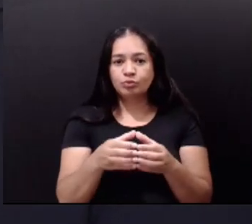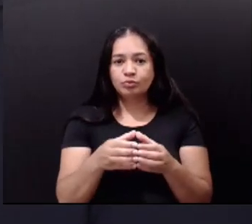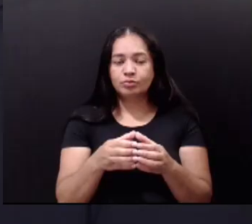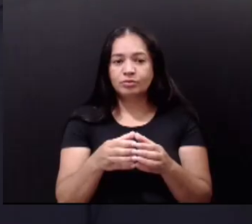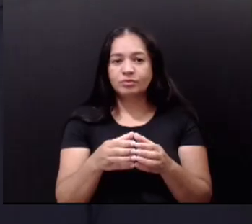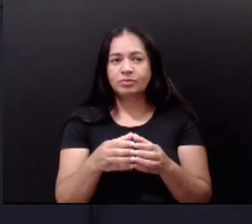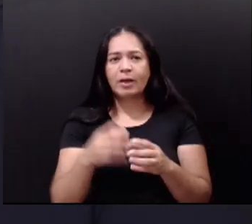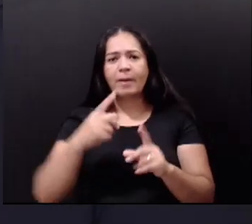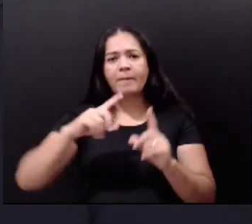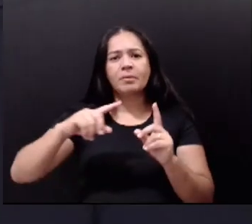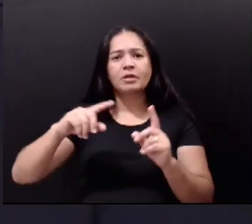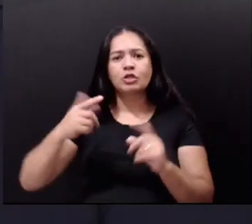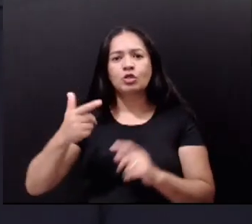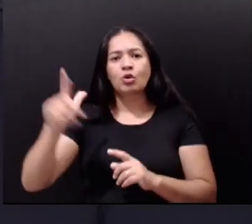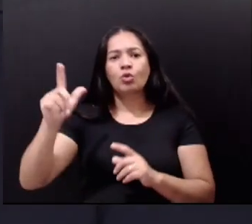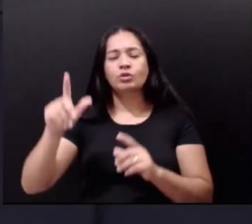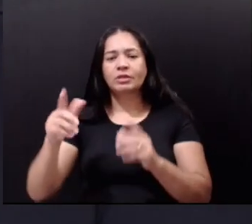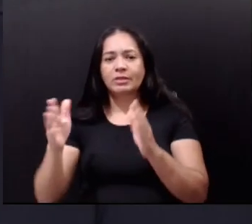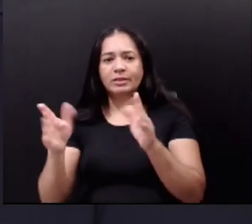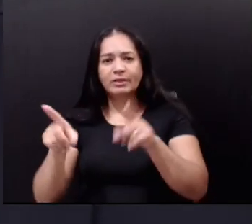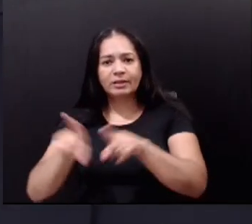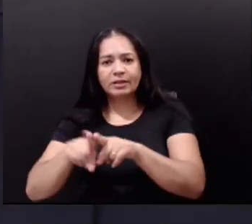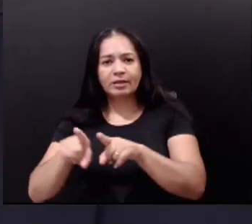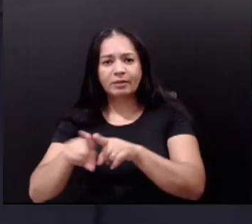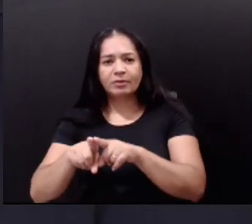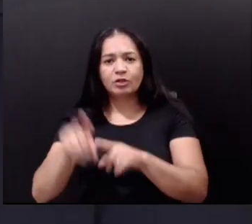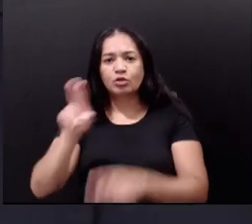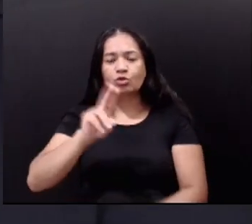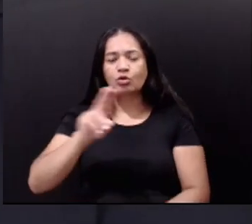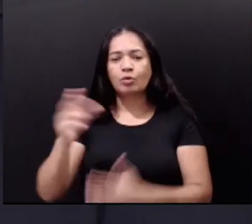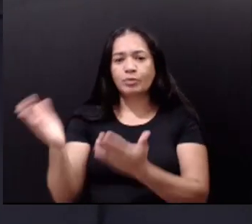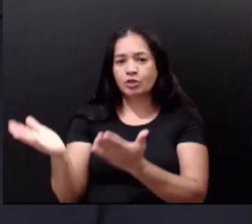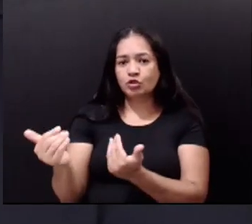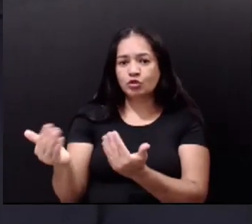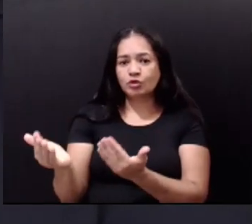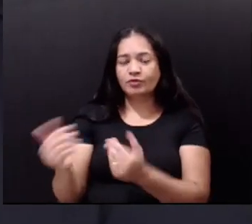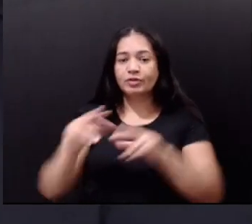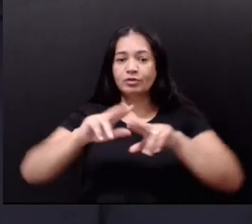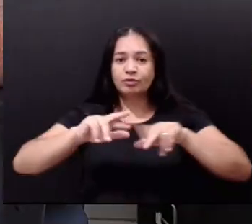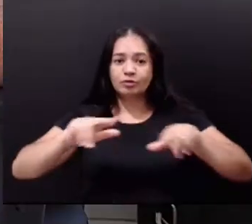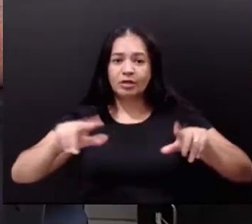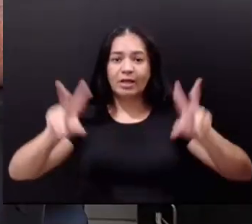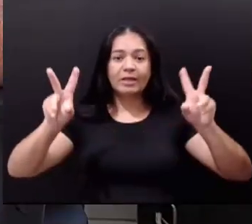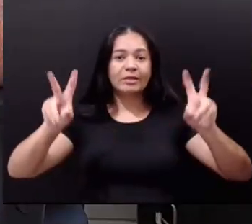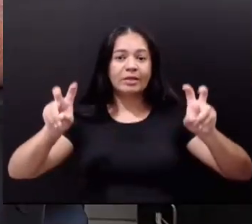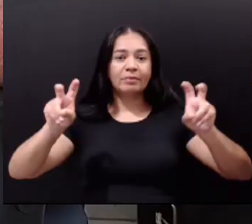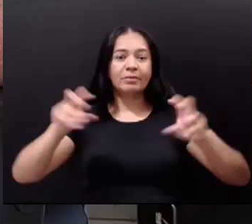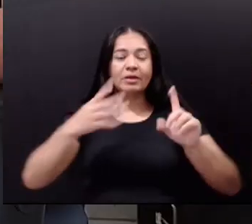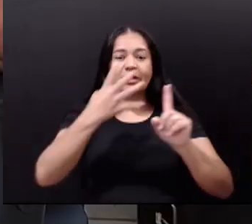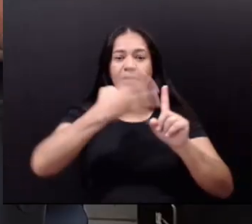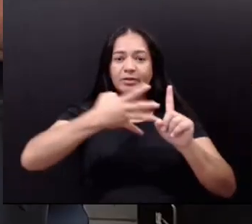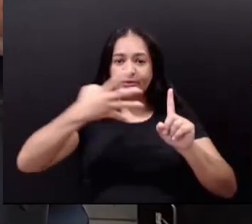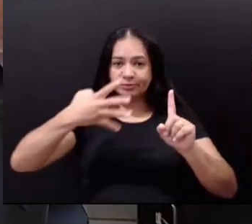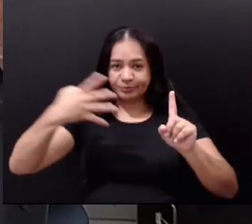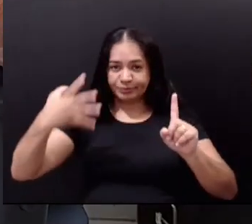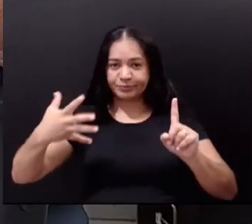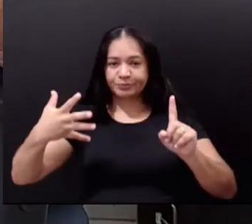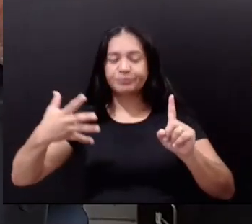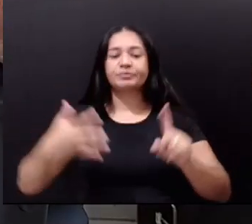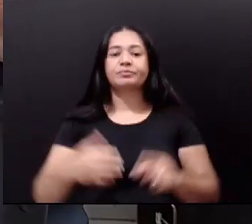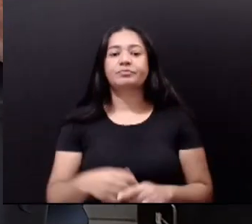FEAC, que se chama Juventude e Diversidades, é para a temática LGBTQIAPN+. Então, com formação